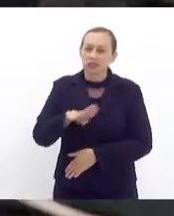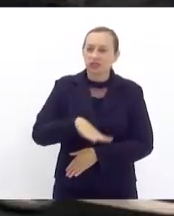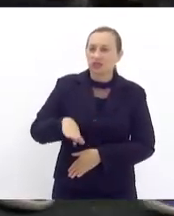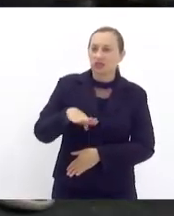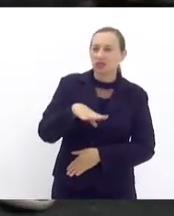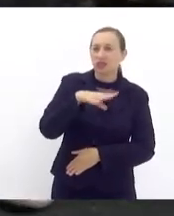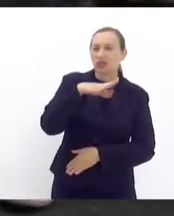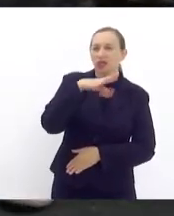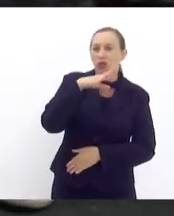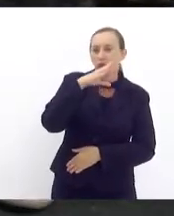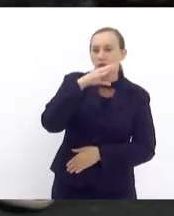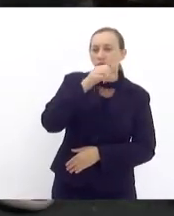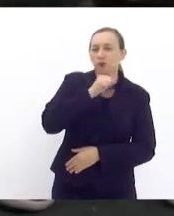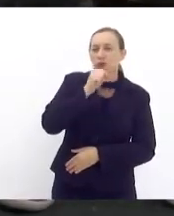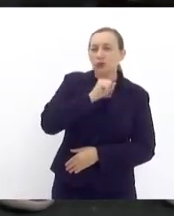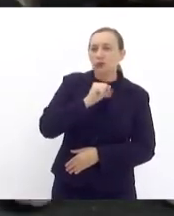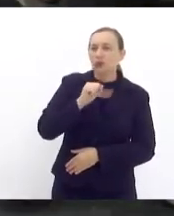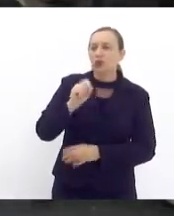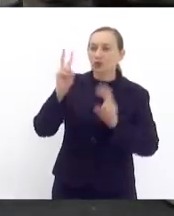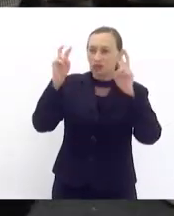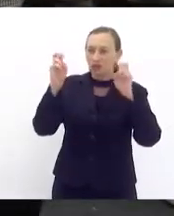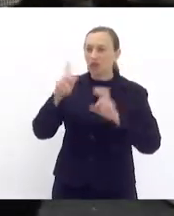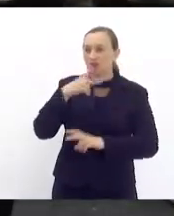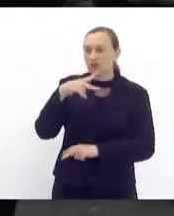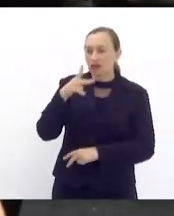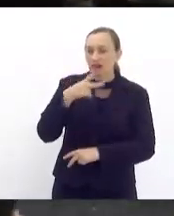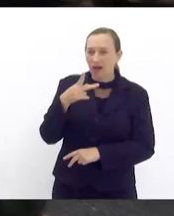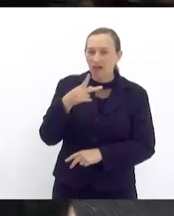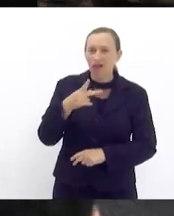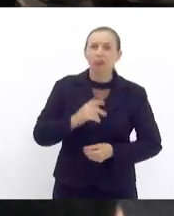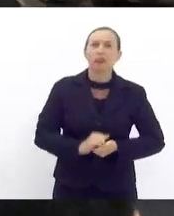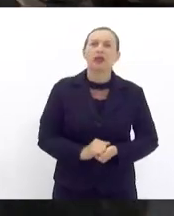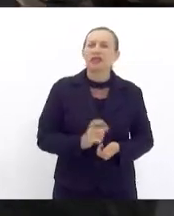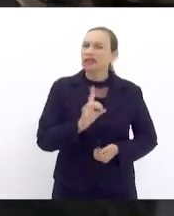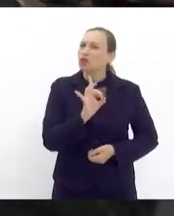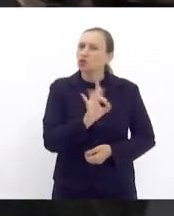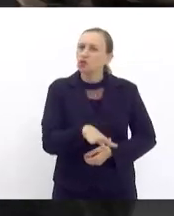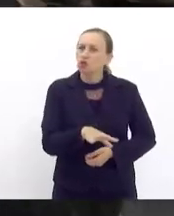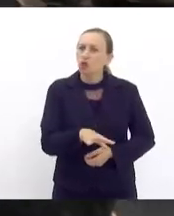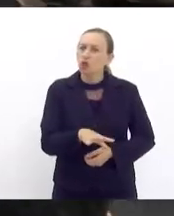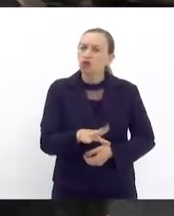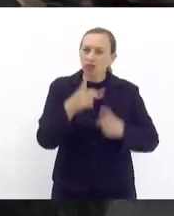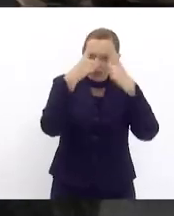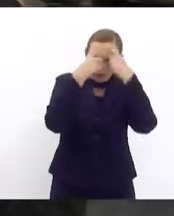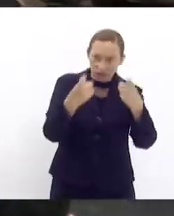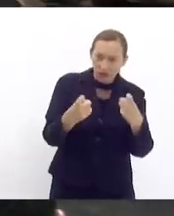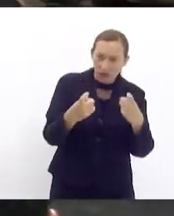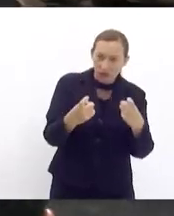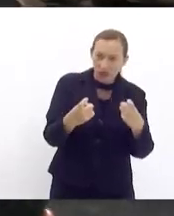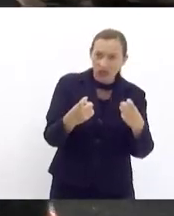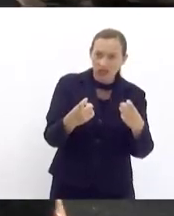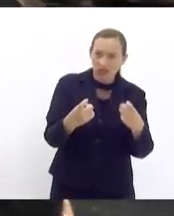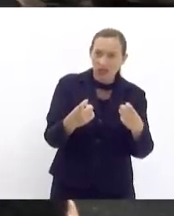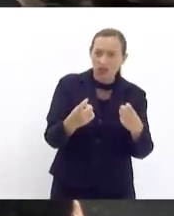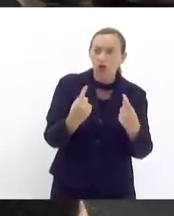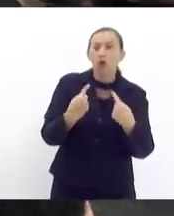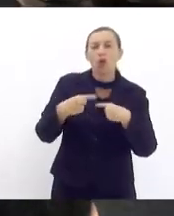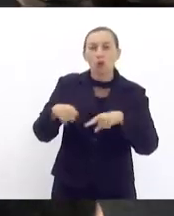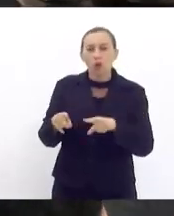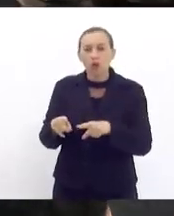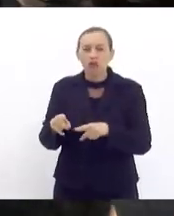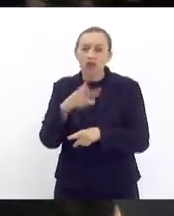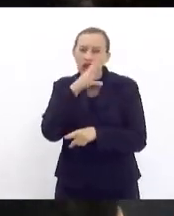levantadas pela tia Ju foi a questão não só da violência praticada contra